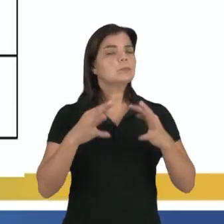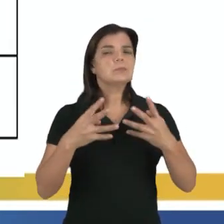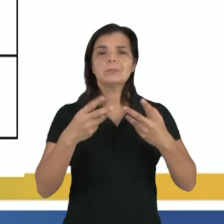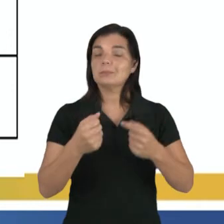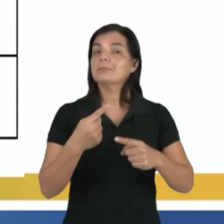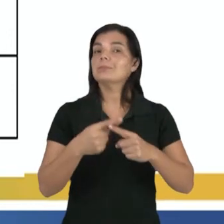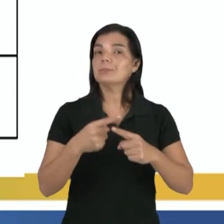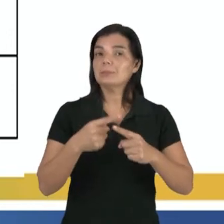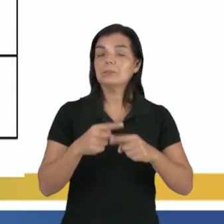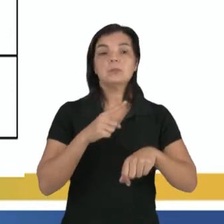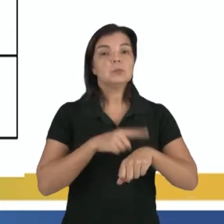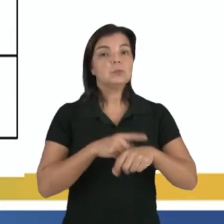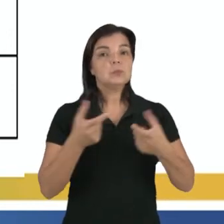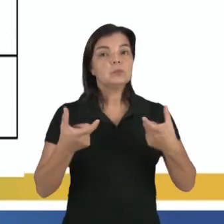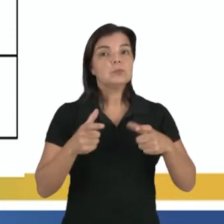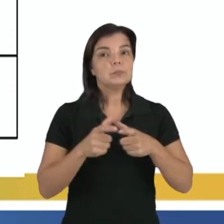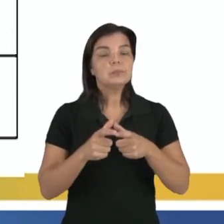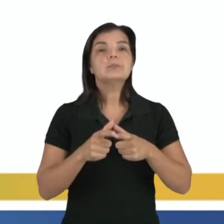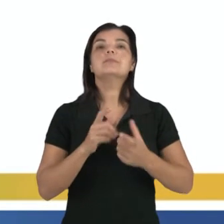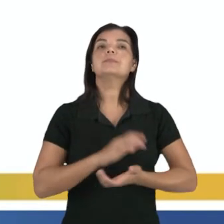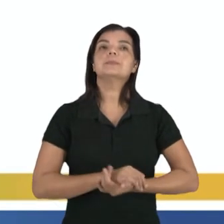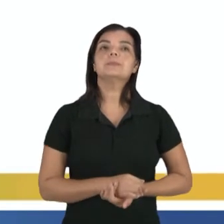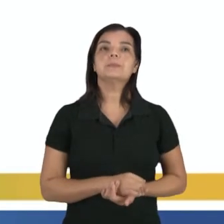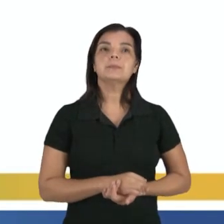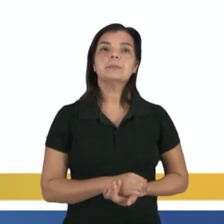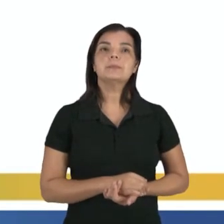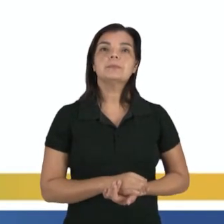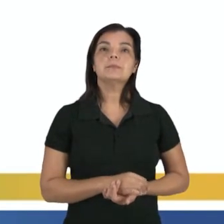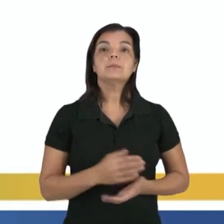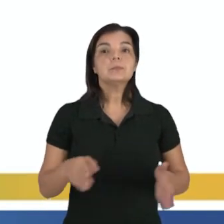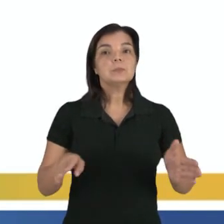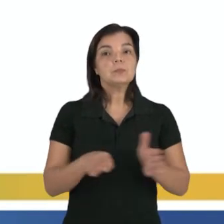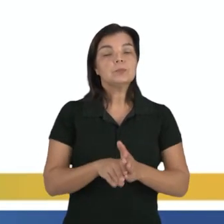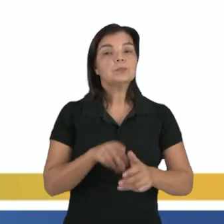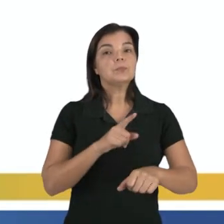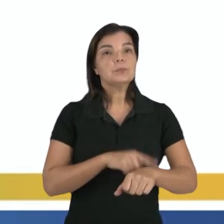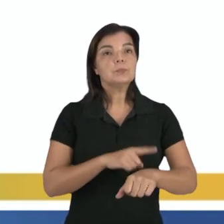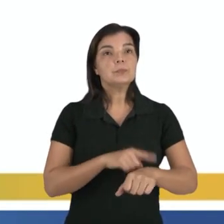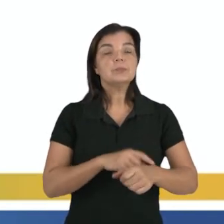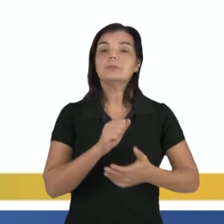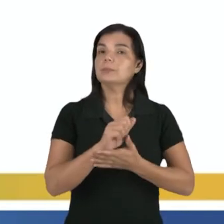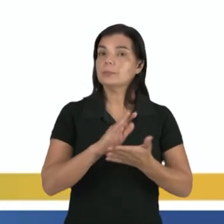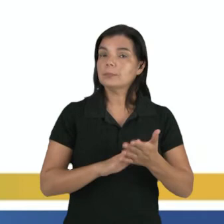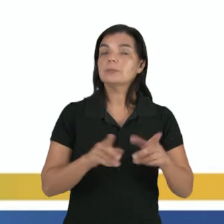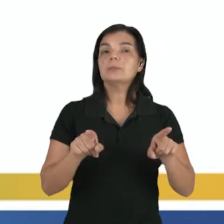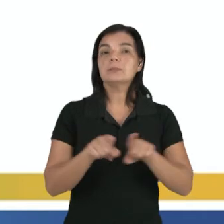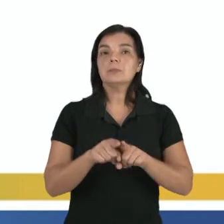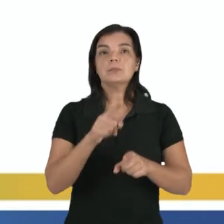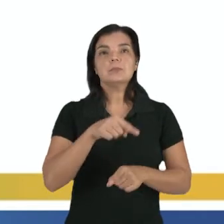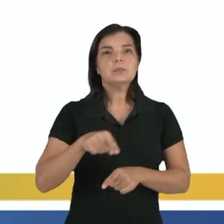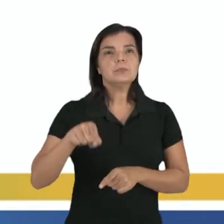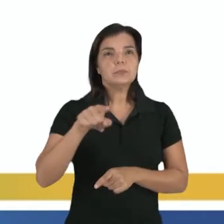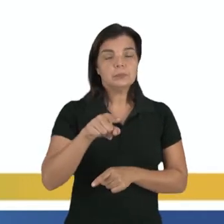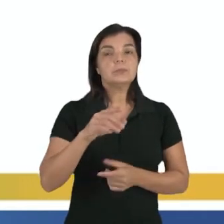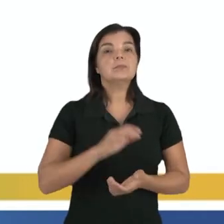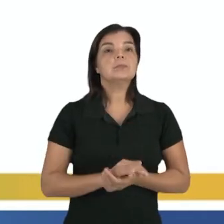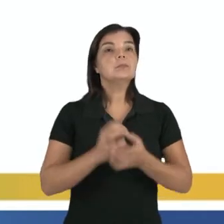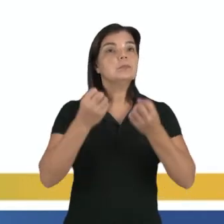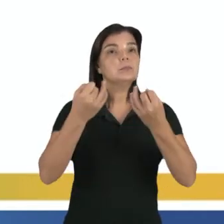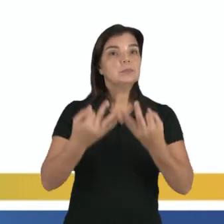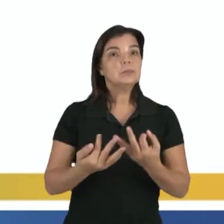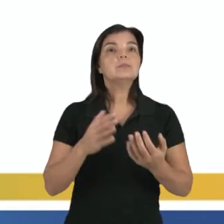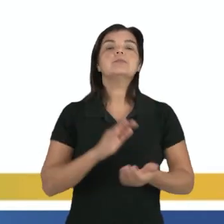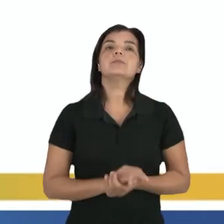explicar tudo porque o tempo é muito reduzido. Então, chegamos ao nosso exercitando, tá bom? Nosso exercitando vai dizer,